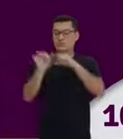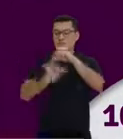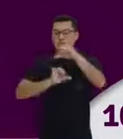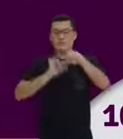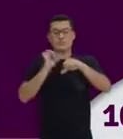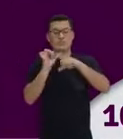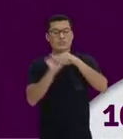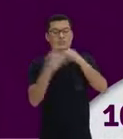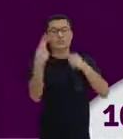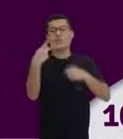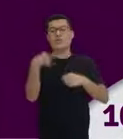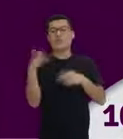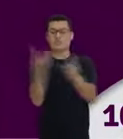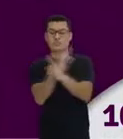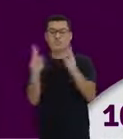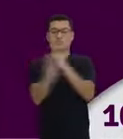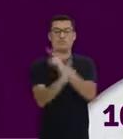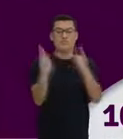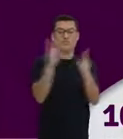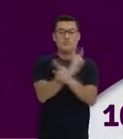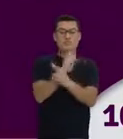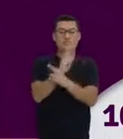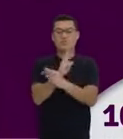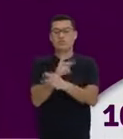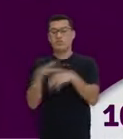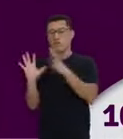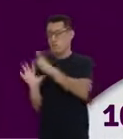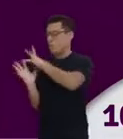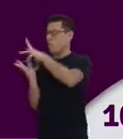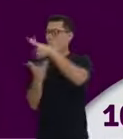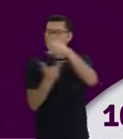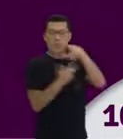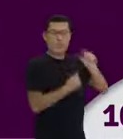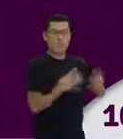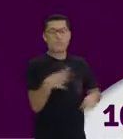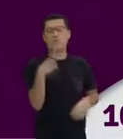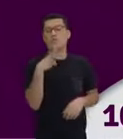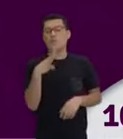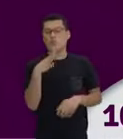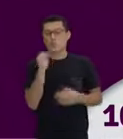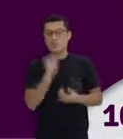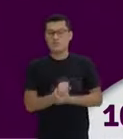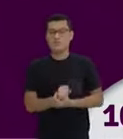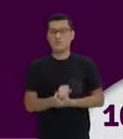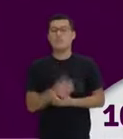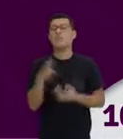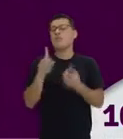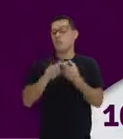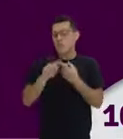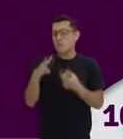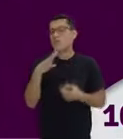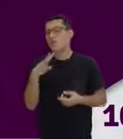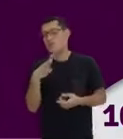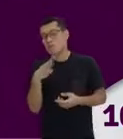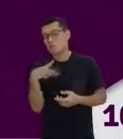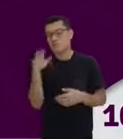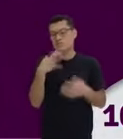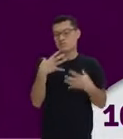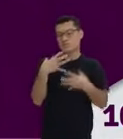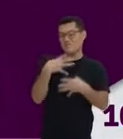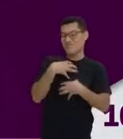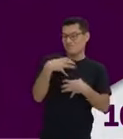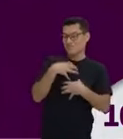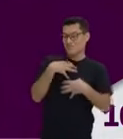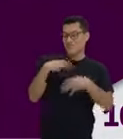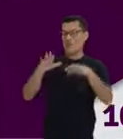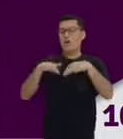modificada a sua relação com o mundo então conhecimento é um conhecimento sensível